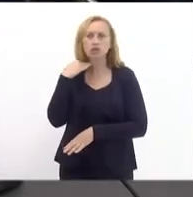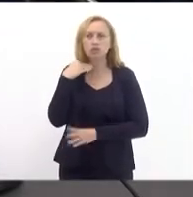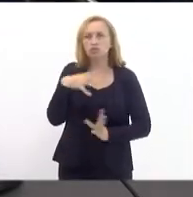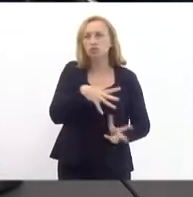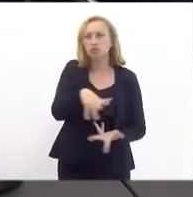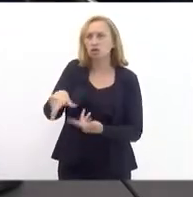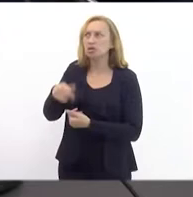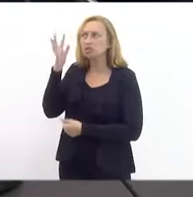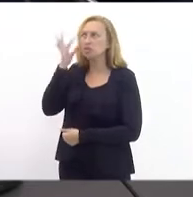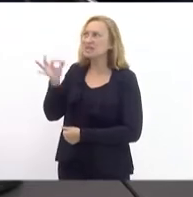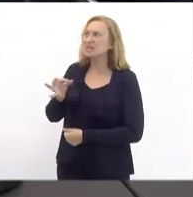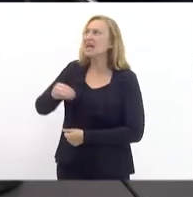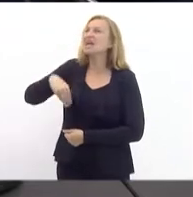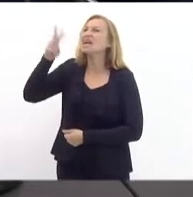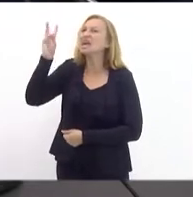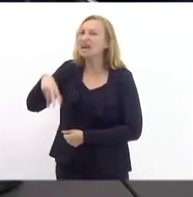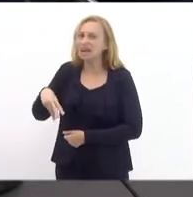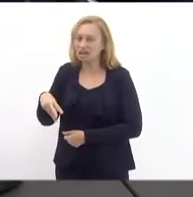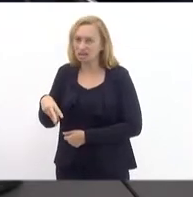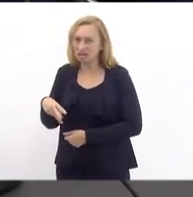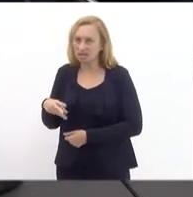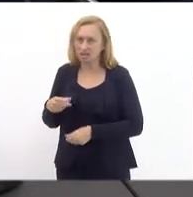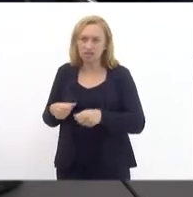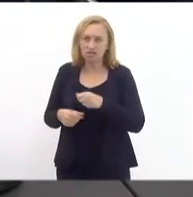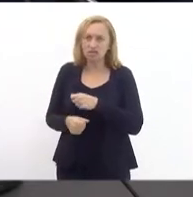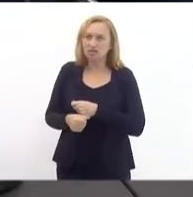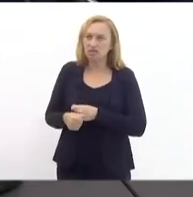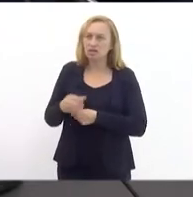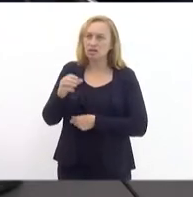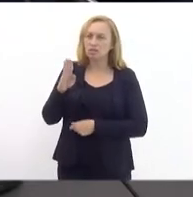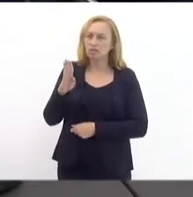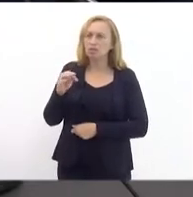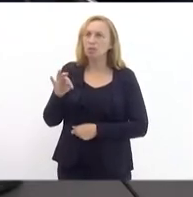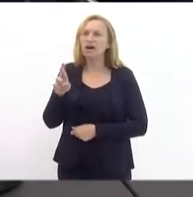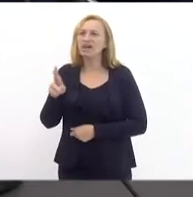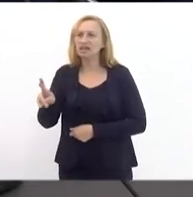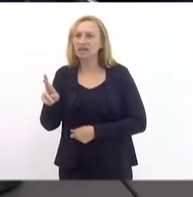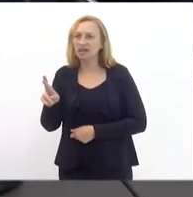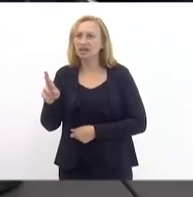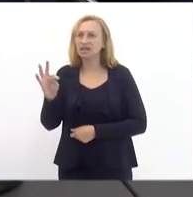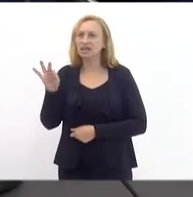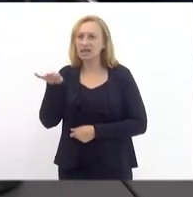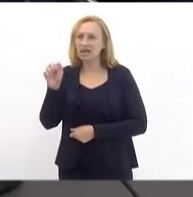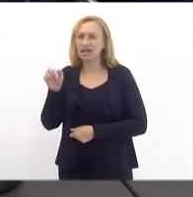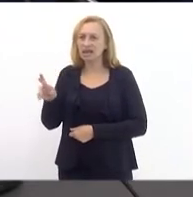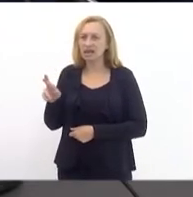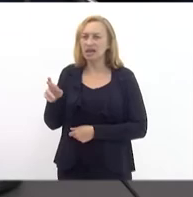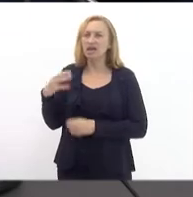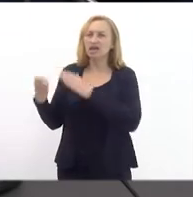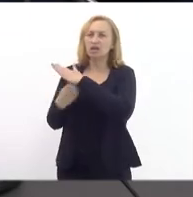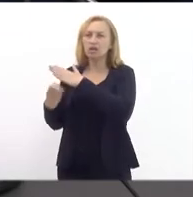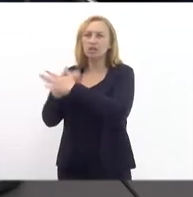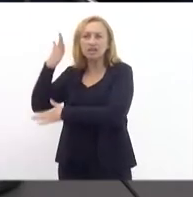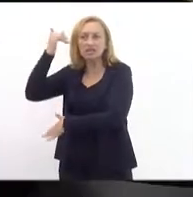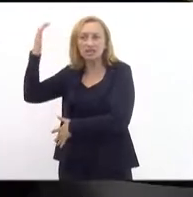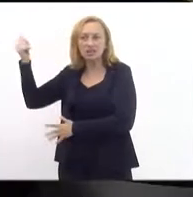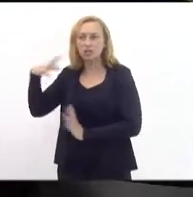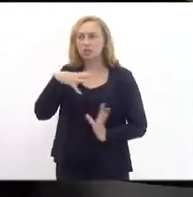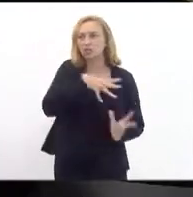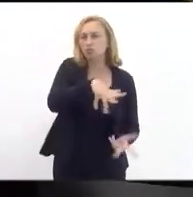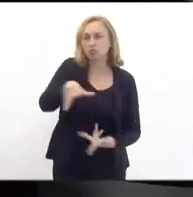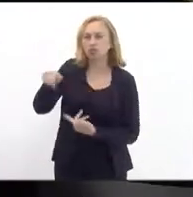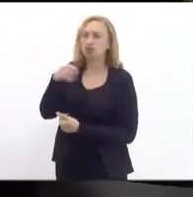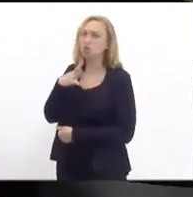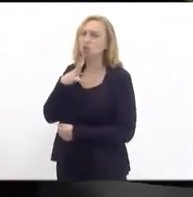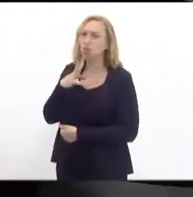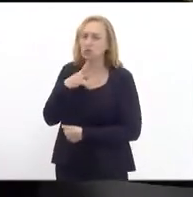mas eu não sei quem foram os fornecedores, se foi a Bombardier, não sei de a cabeça. A Bombardier é uma empresa reconhecida mundialmente. Isso. Nessa